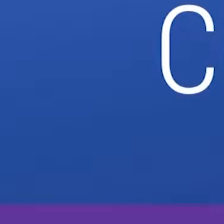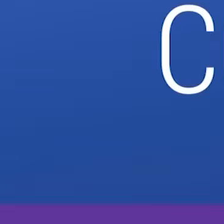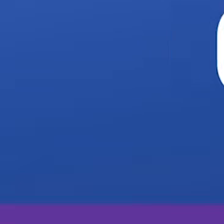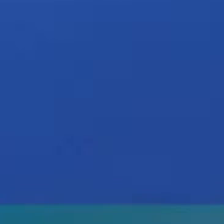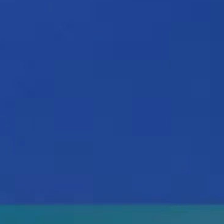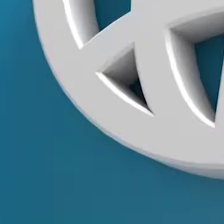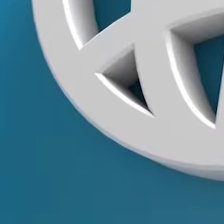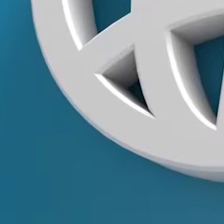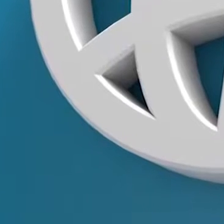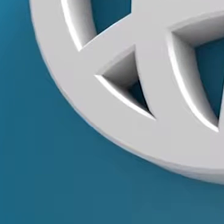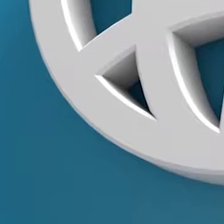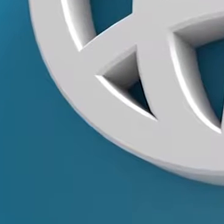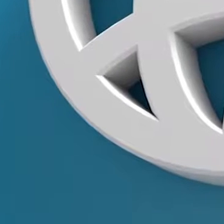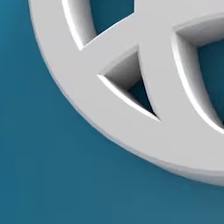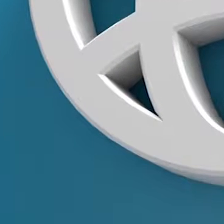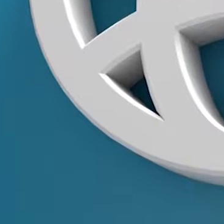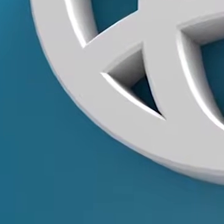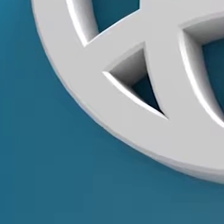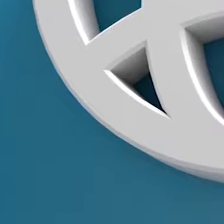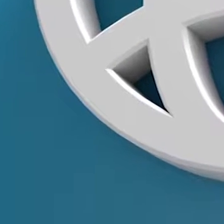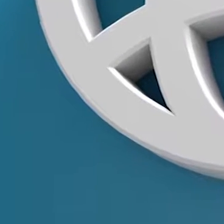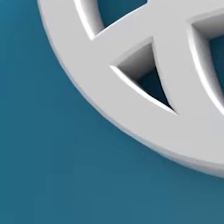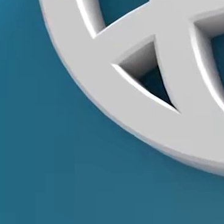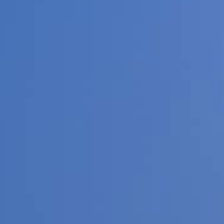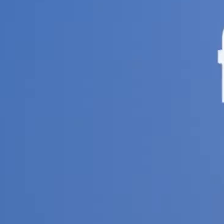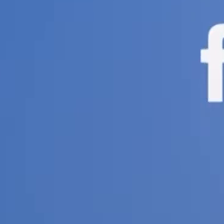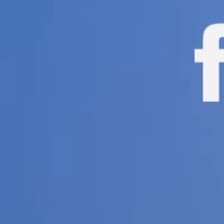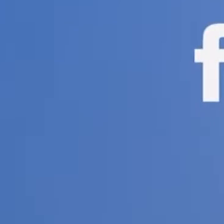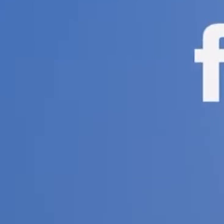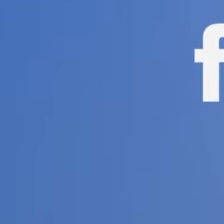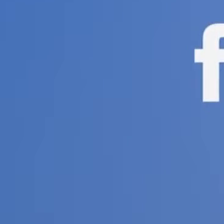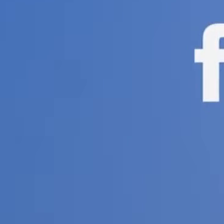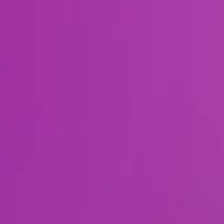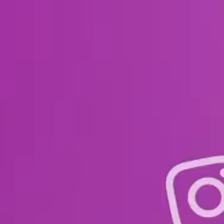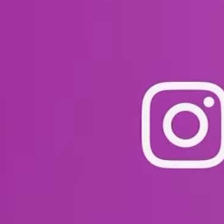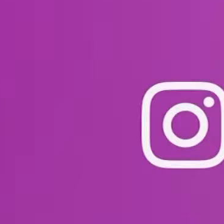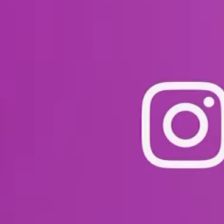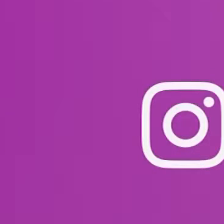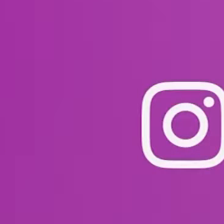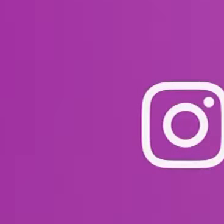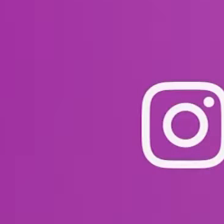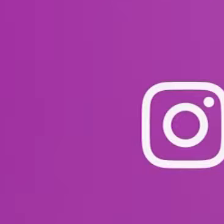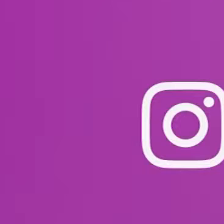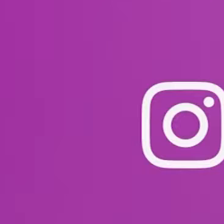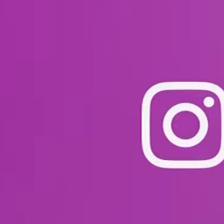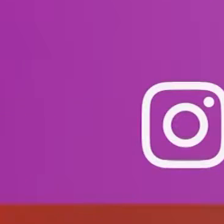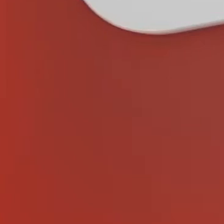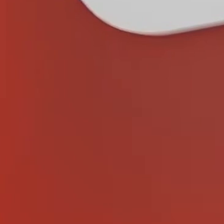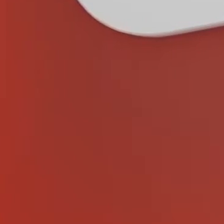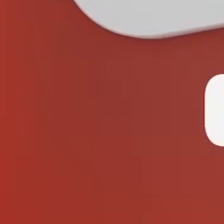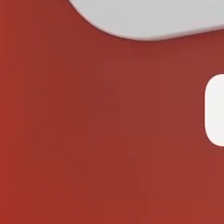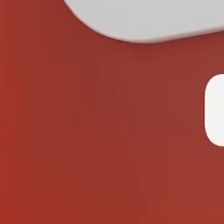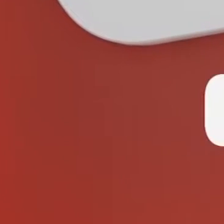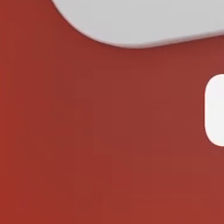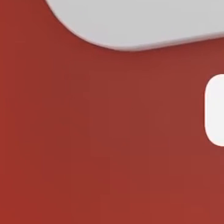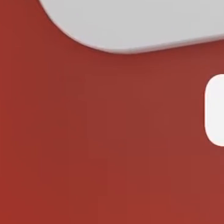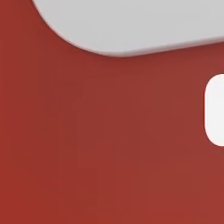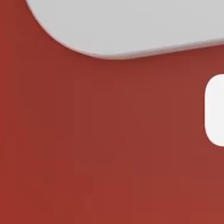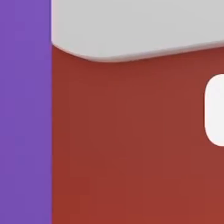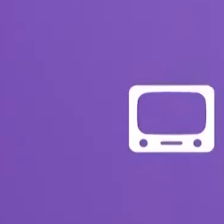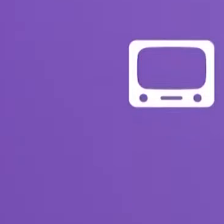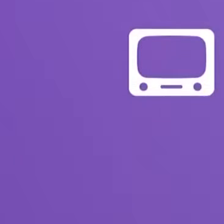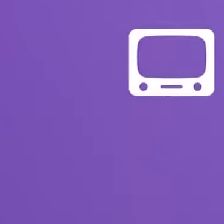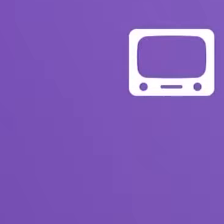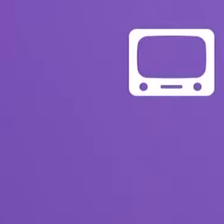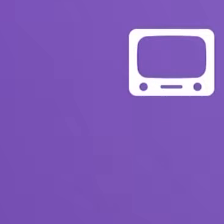acontece na Câmara pelo site e pelas nossas redes sociais, como Facebook, Instagram, YouTube,